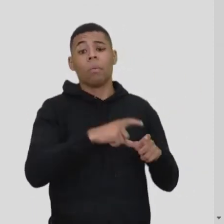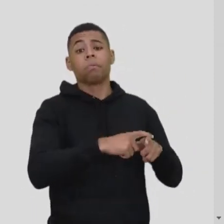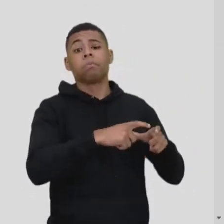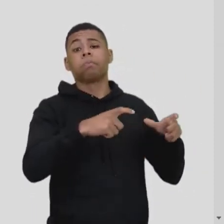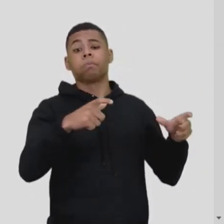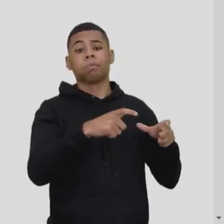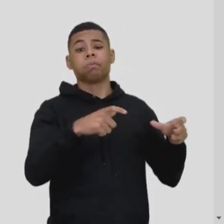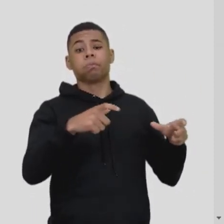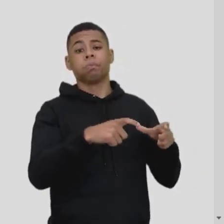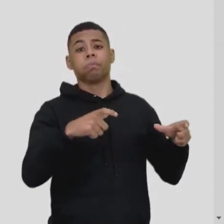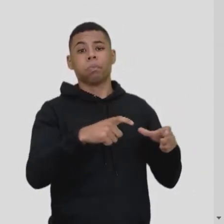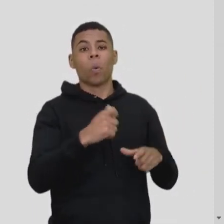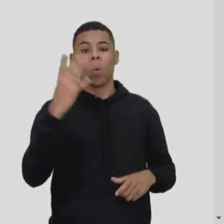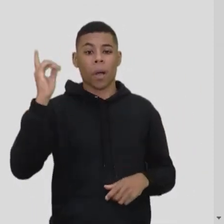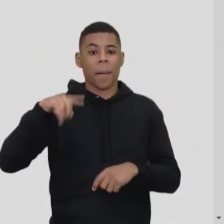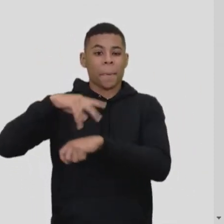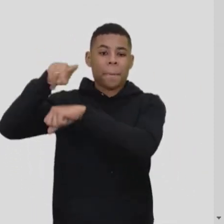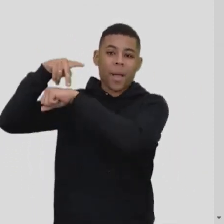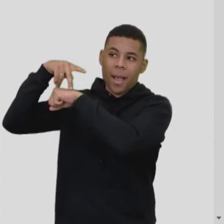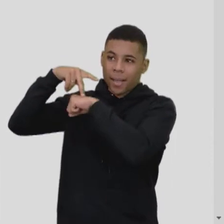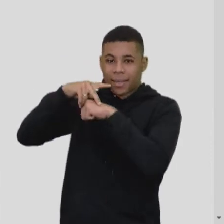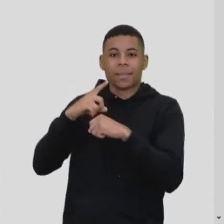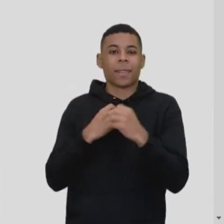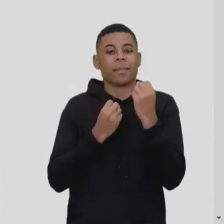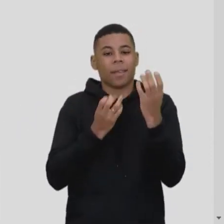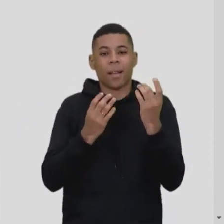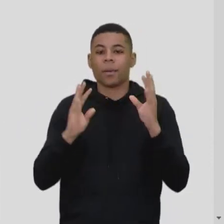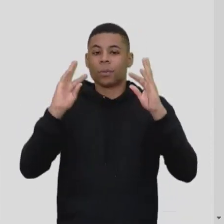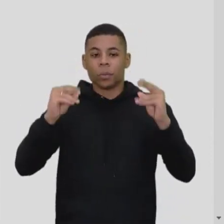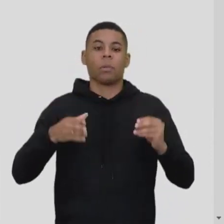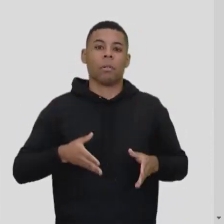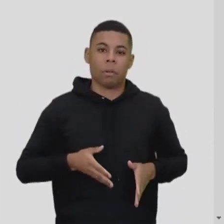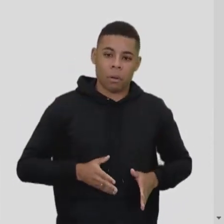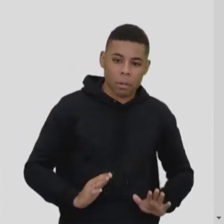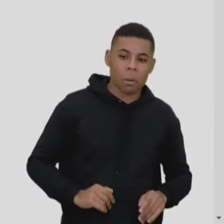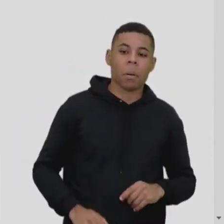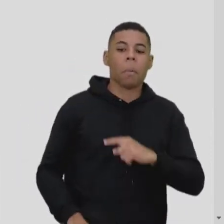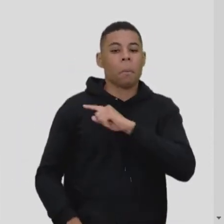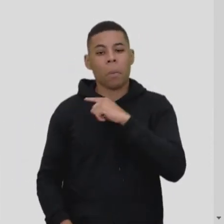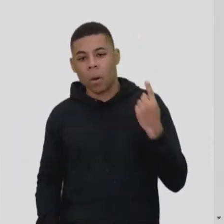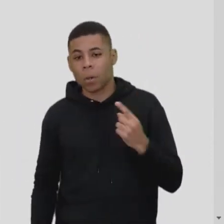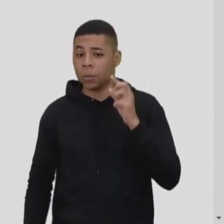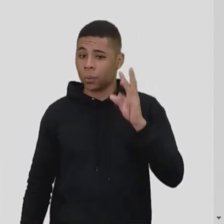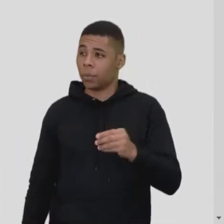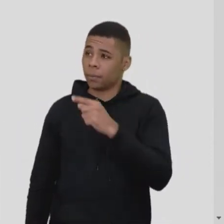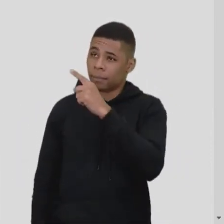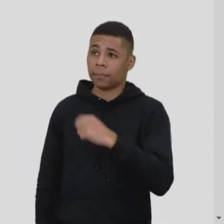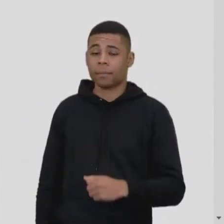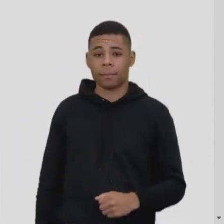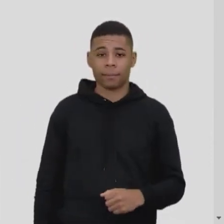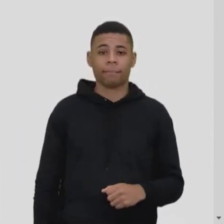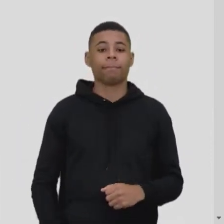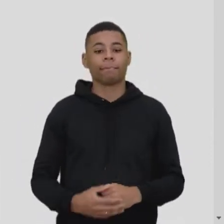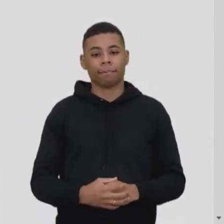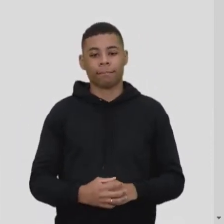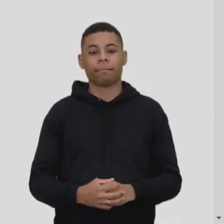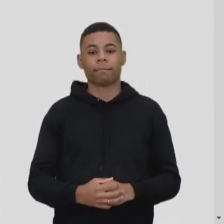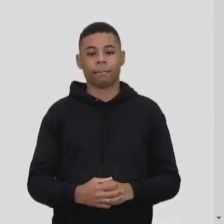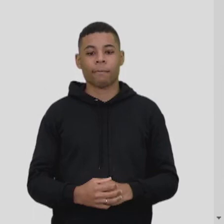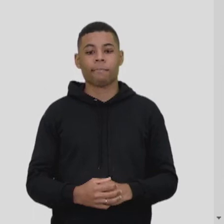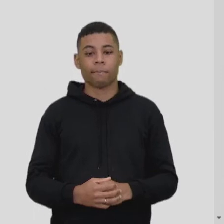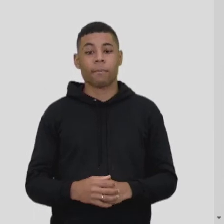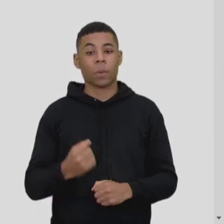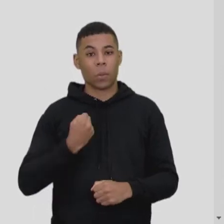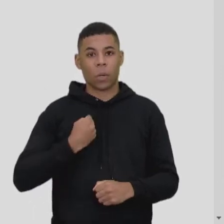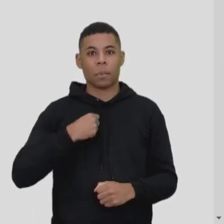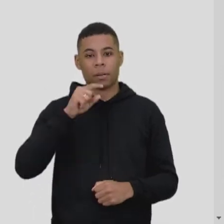dados, né, dos países, né, que fornecem os dados aí de nascimento, de morte, mas esse aí é uma projeção, né, e está mudando